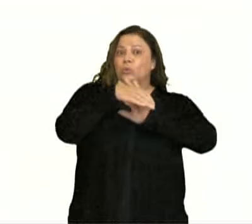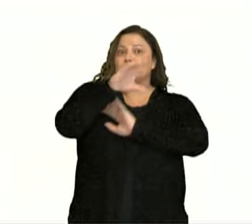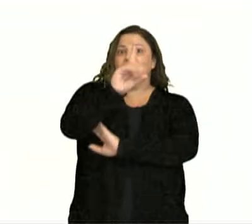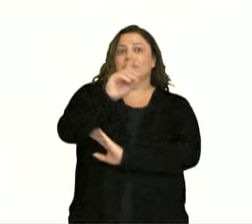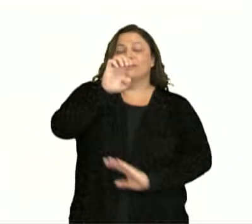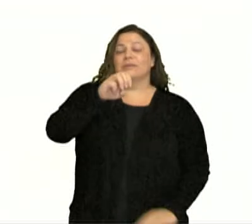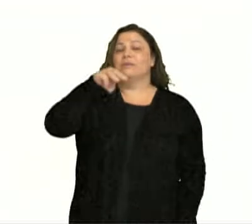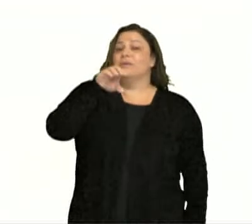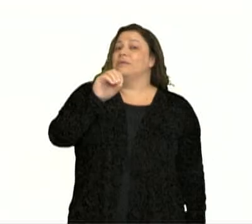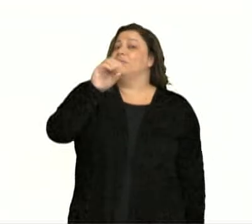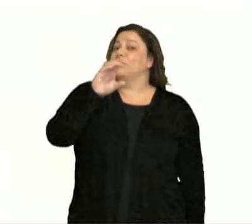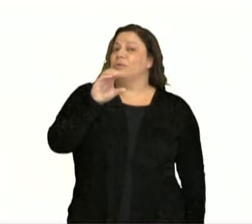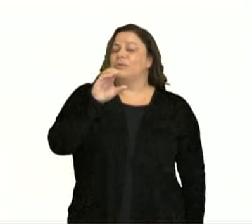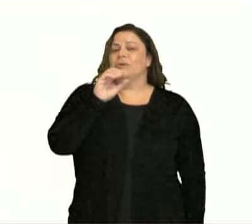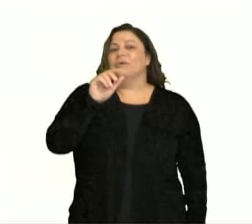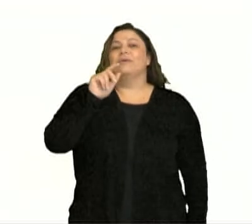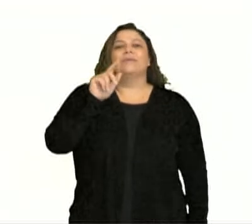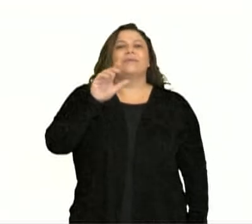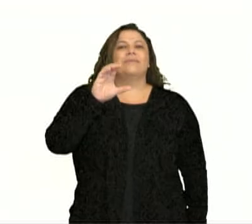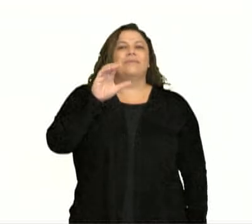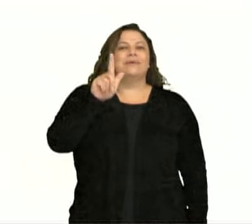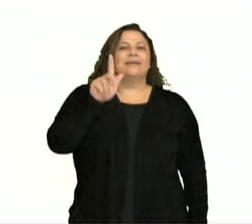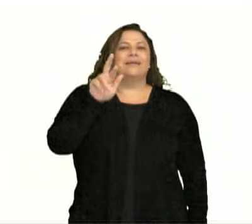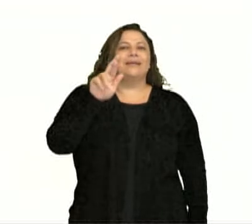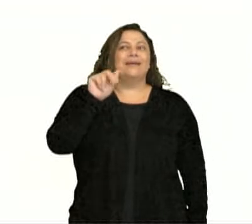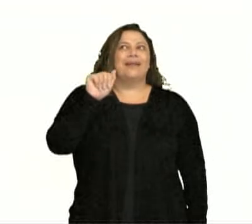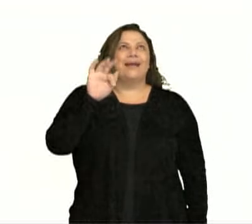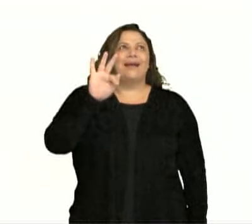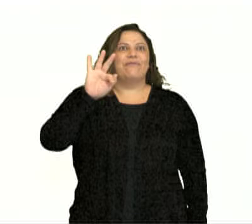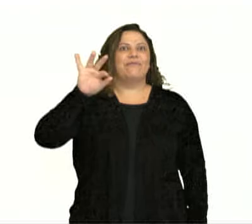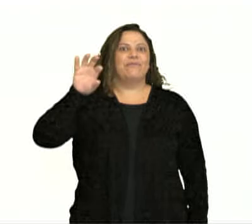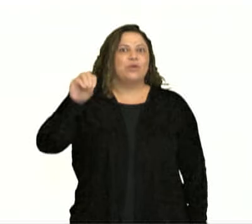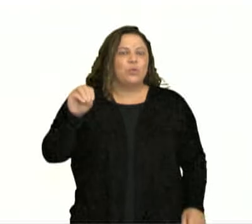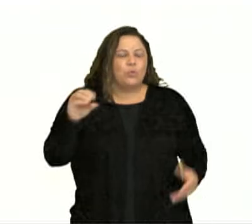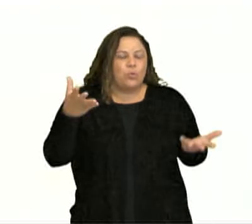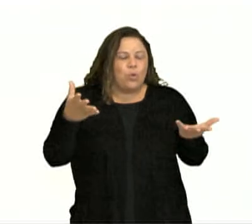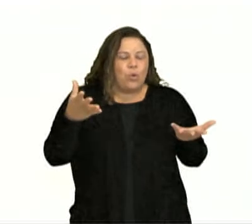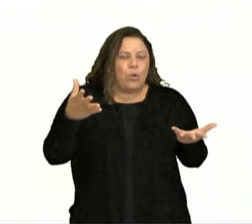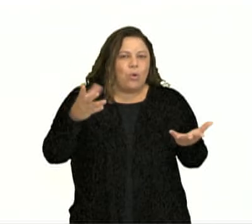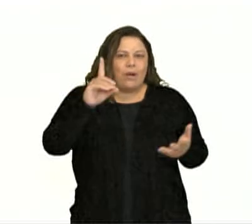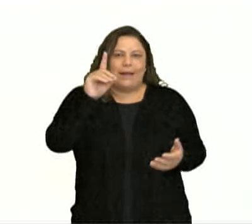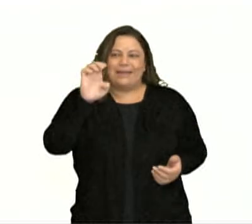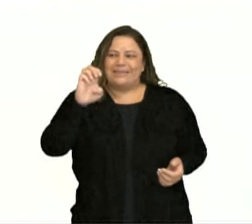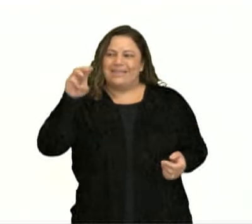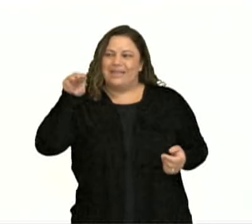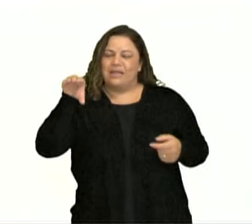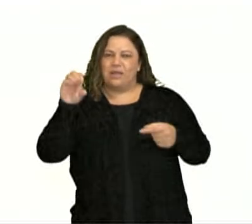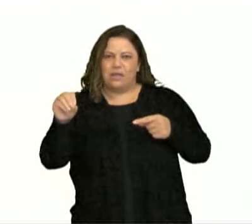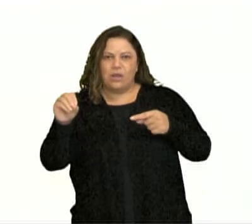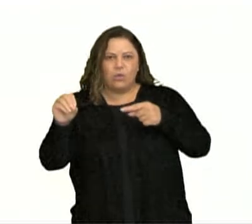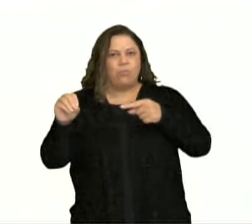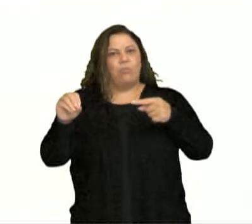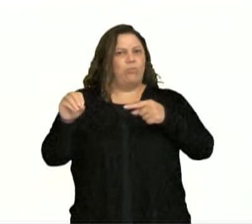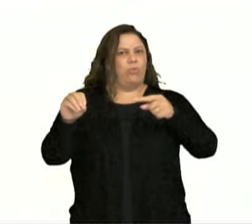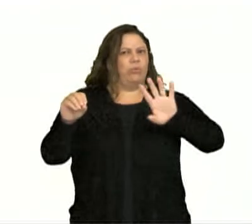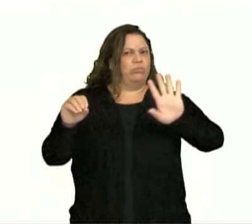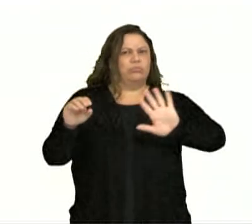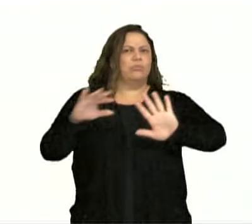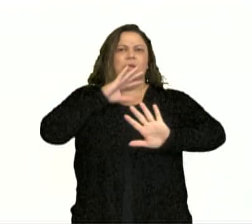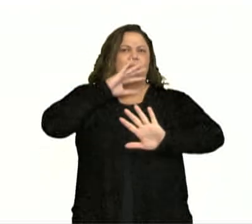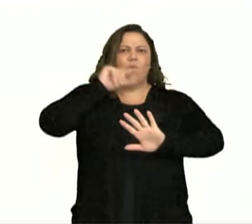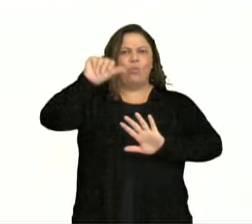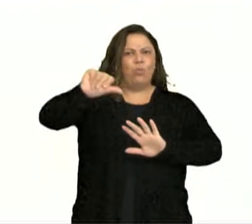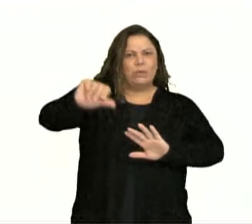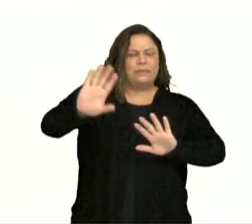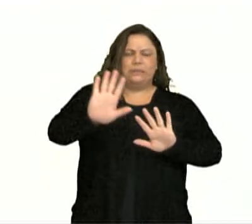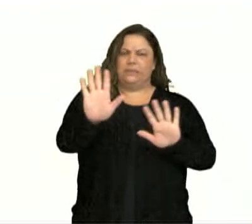demográficos? Não tem nada de ruim, que às vezes lê a palavra demo já pensa que tu vai falar coisa do mal. Não, demografia, demográfico